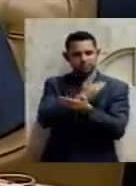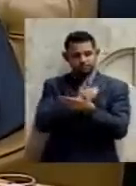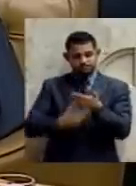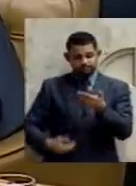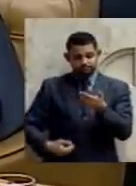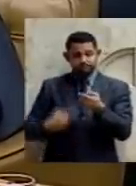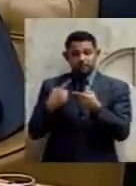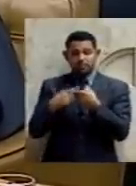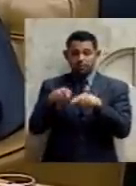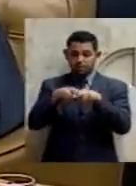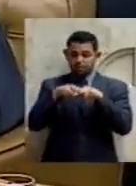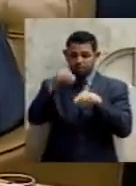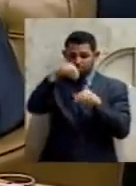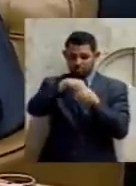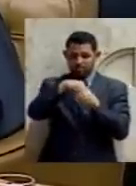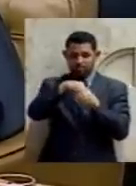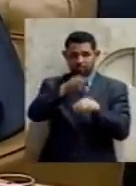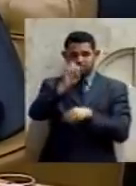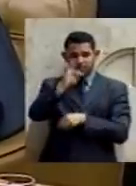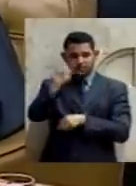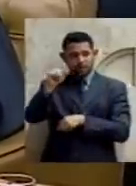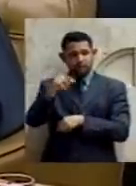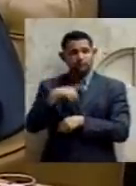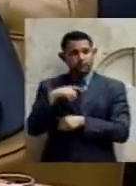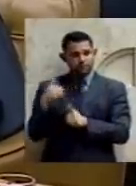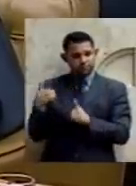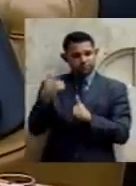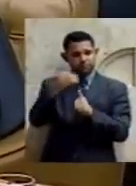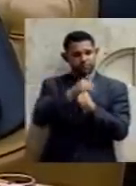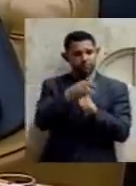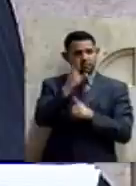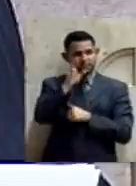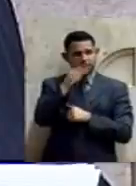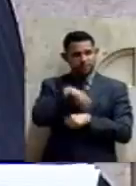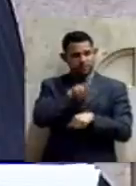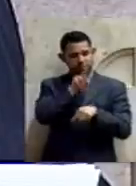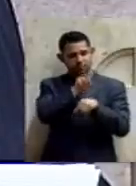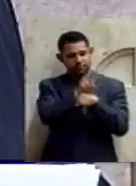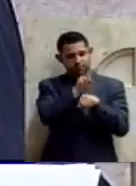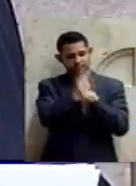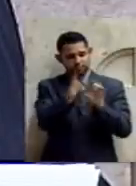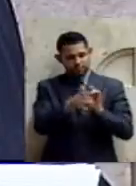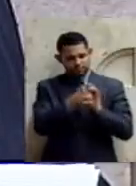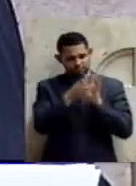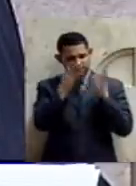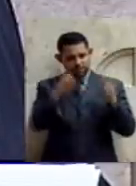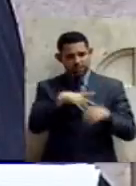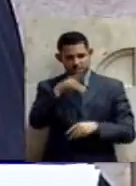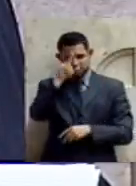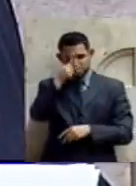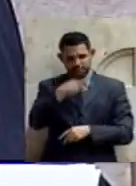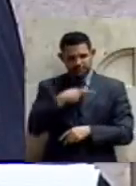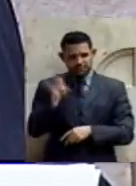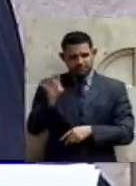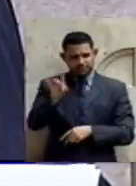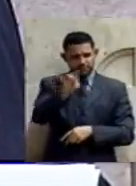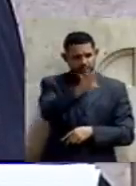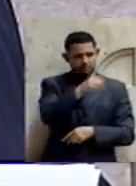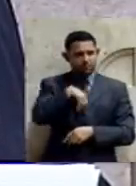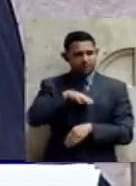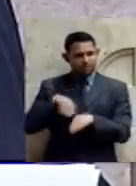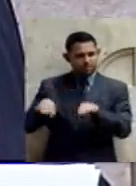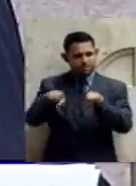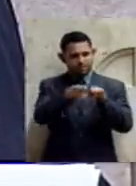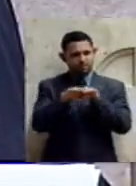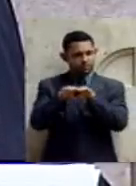o Supremo Tribunal Federal assumiu posição de vulto na defesa das liberdades individuais e na promoção da